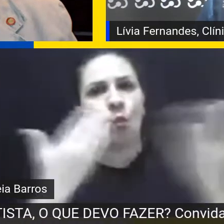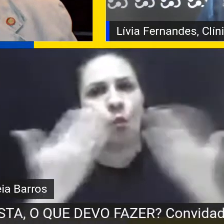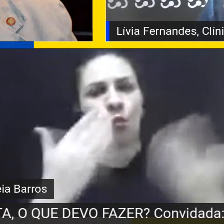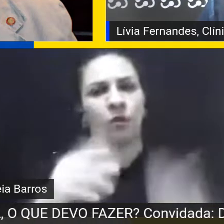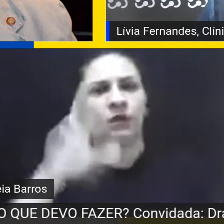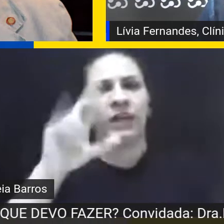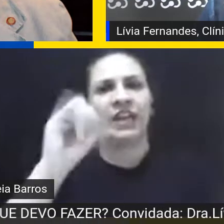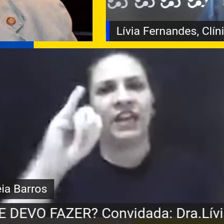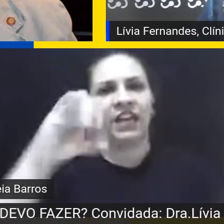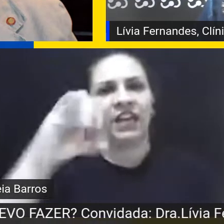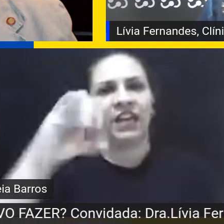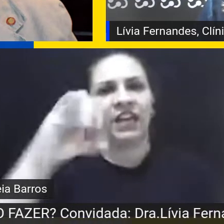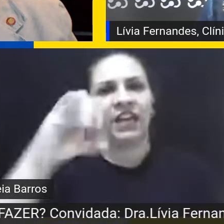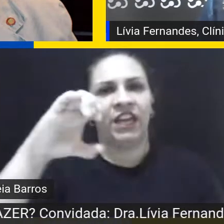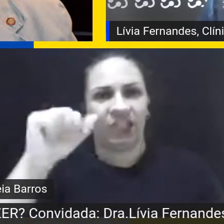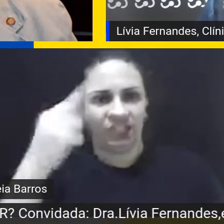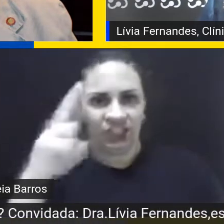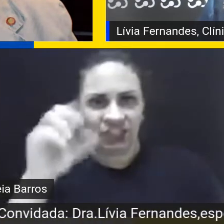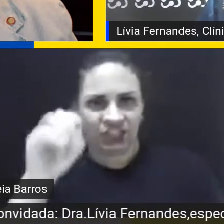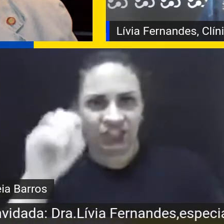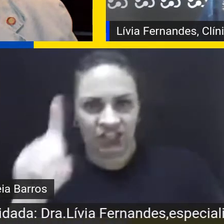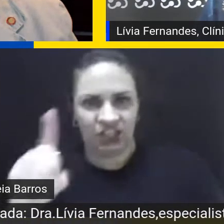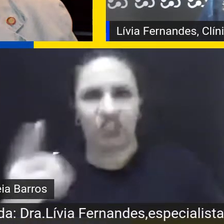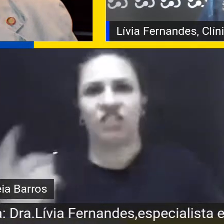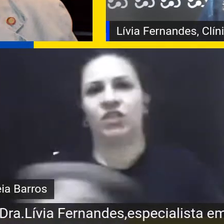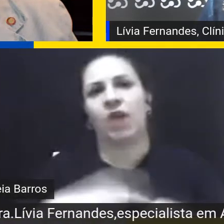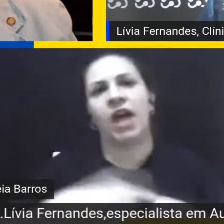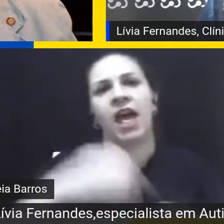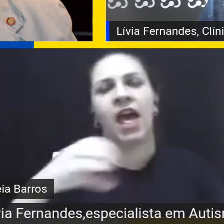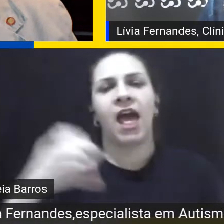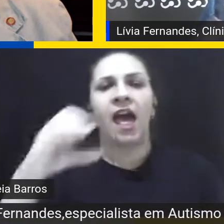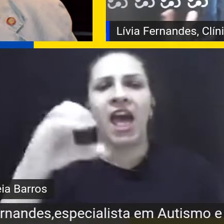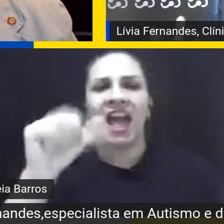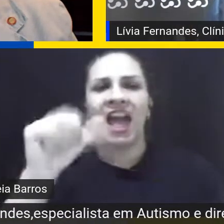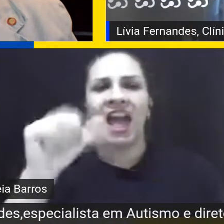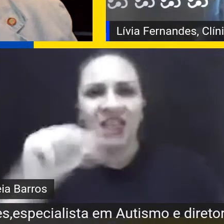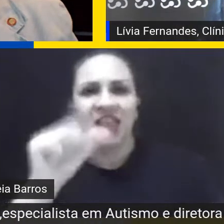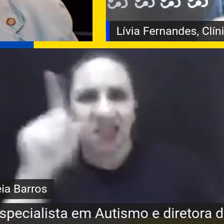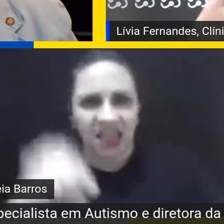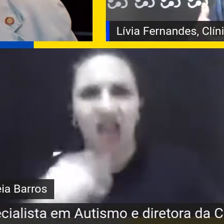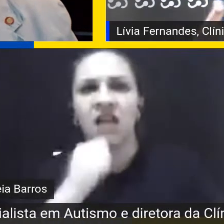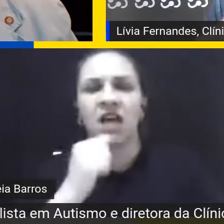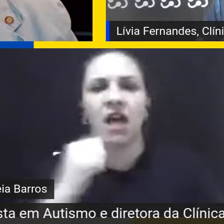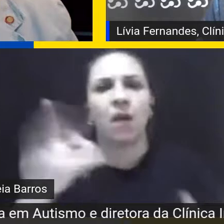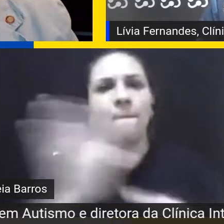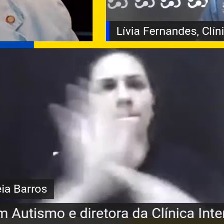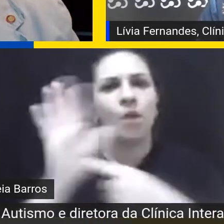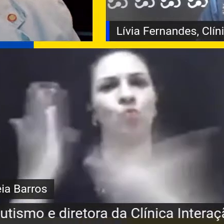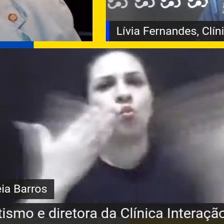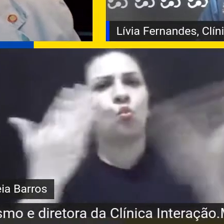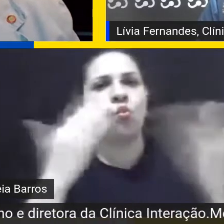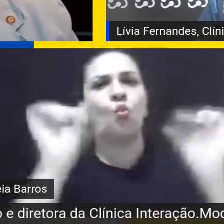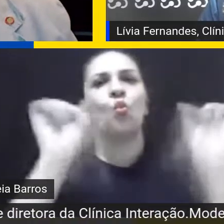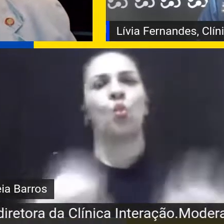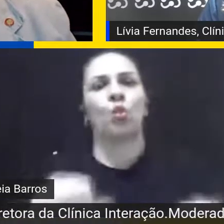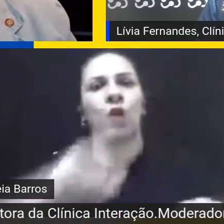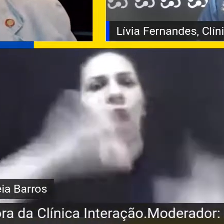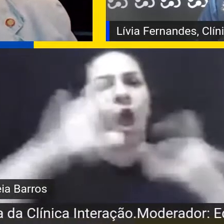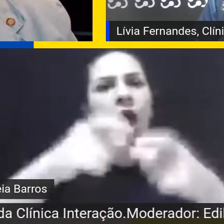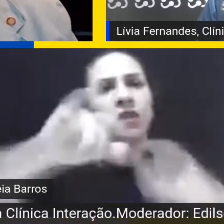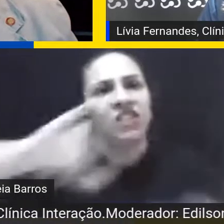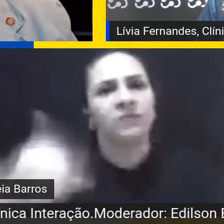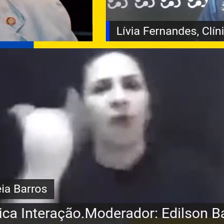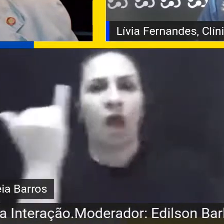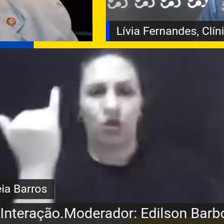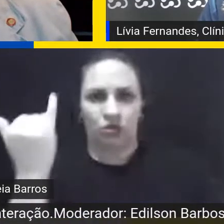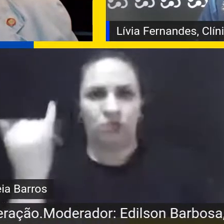Less, que ele é um psicólogo de Vancouver, e ele traz um comparativo do que é essa janela de oportunidade. Então,